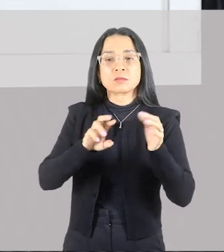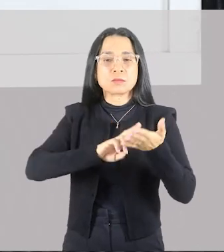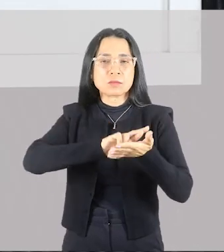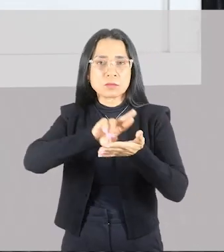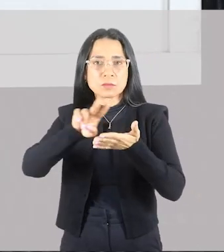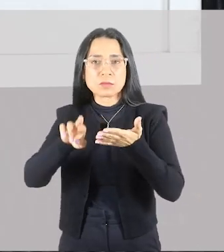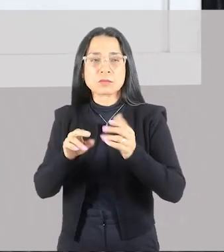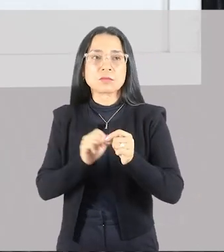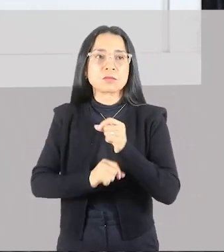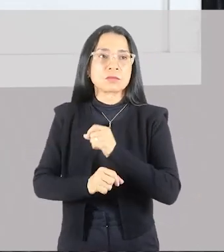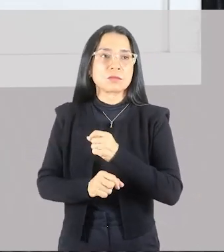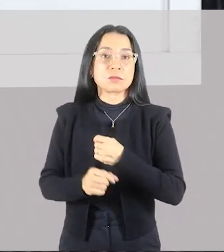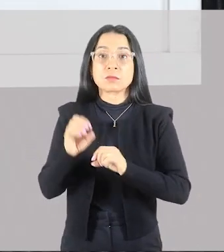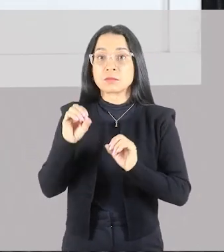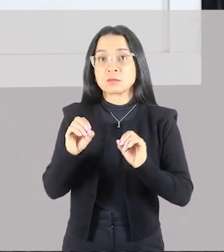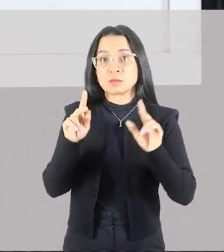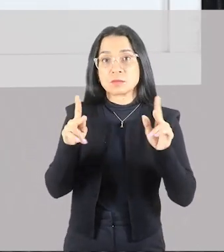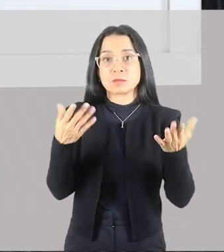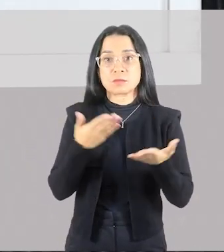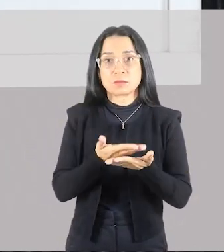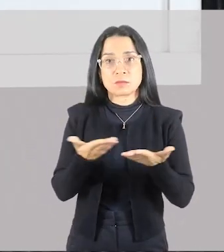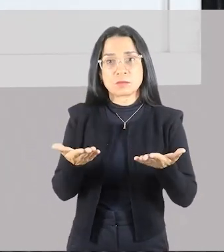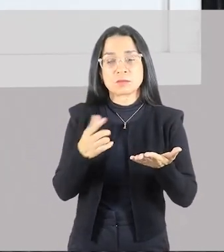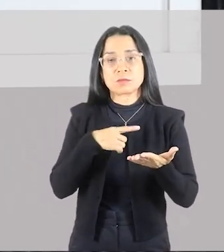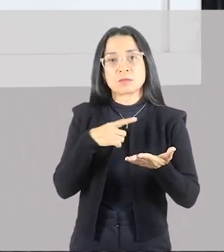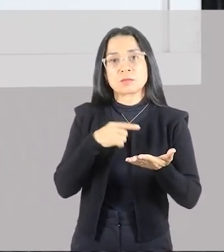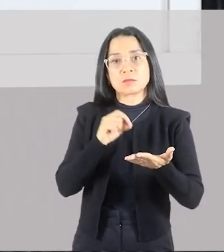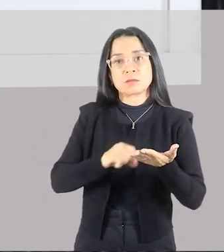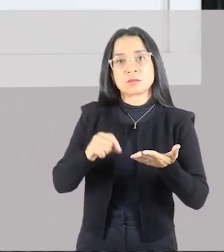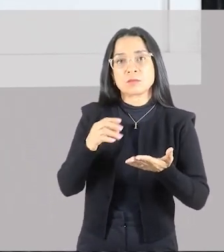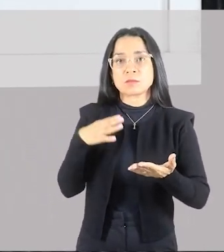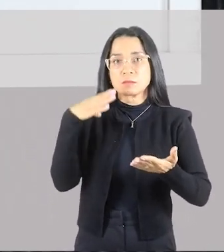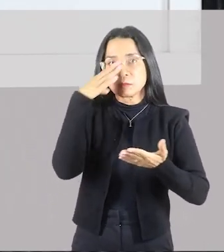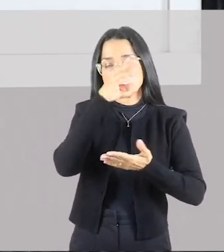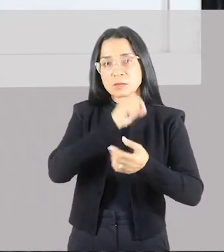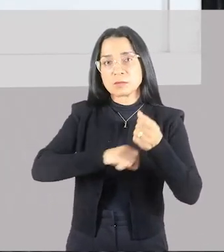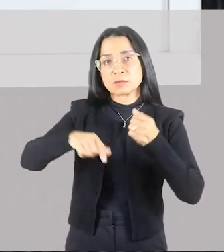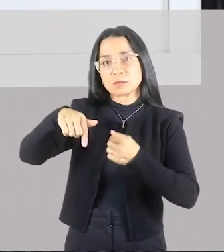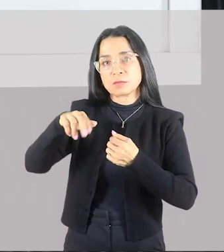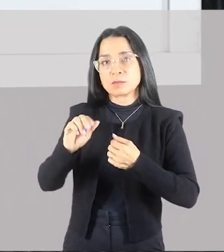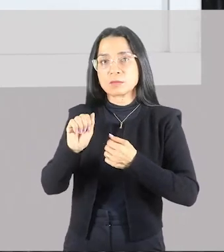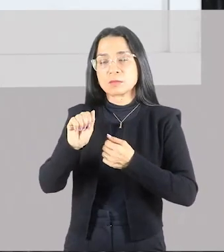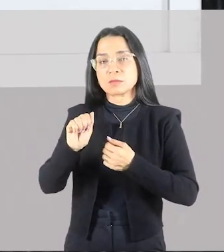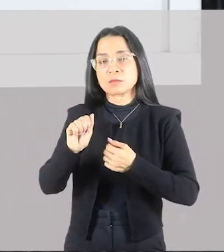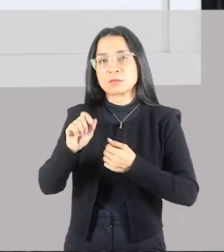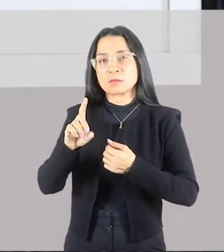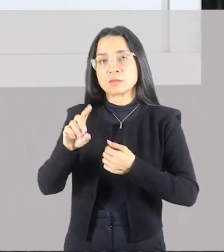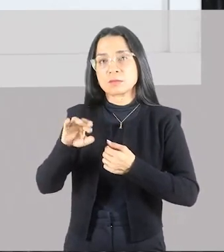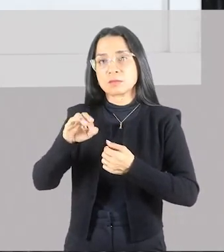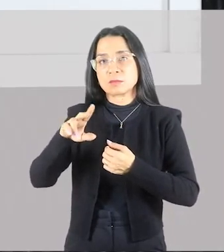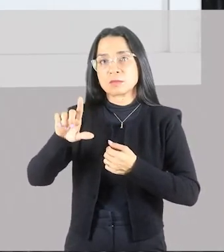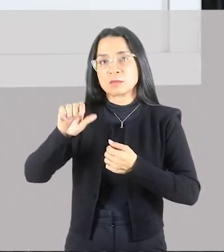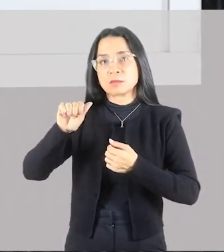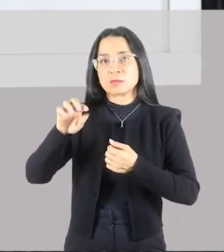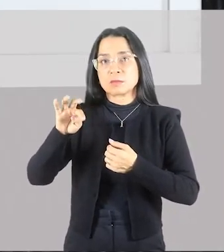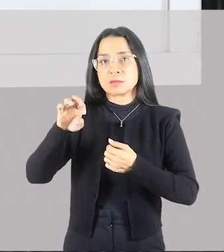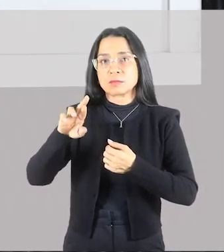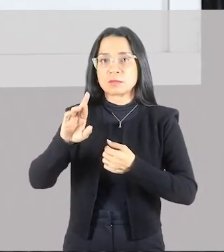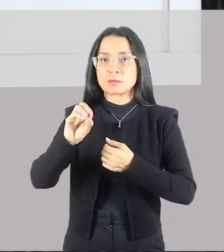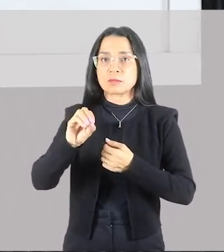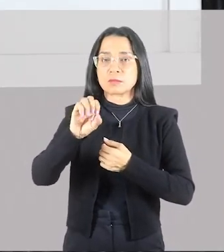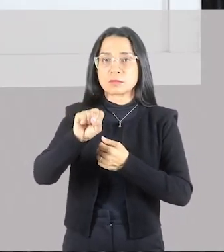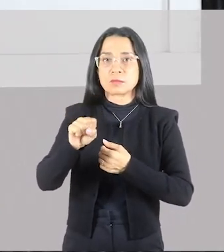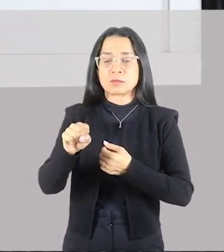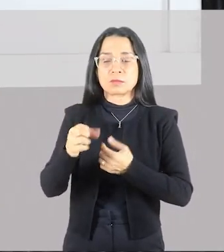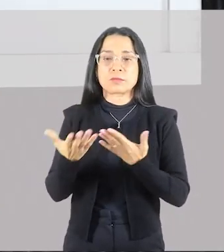né? Beleza, turma? Então, nós temos aí os principais quadriláteros, né, mais o triângulo. Outra figura